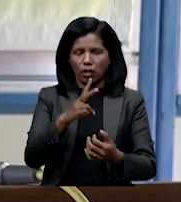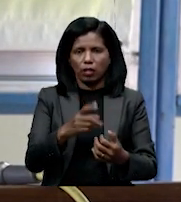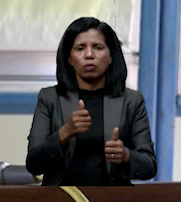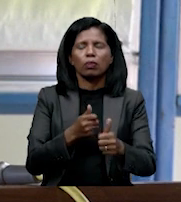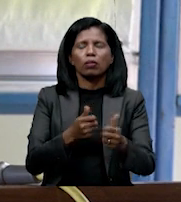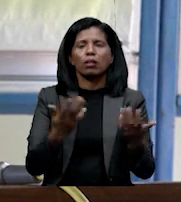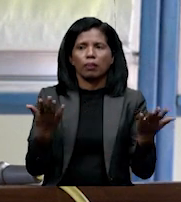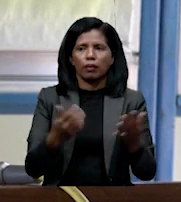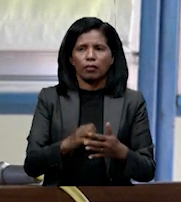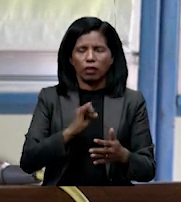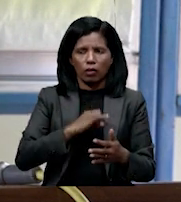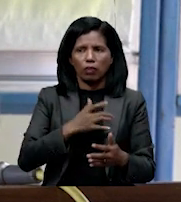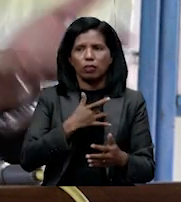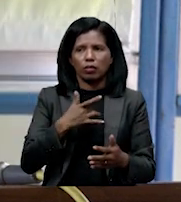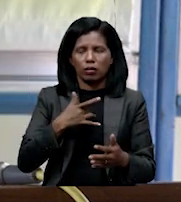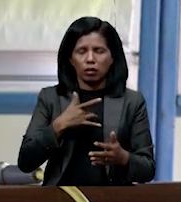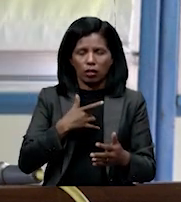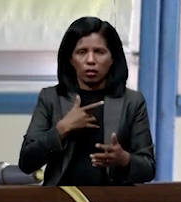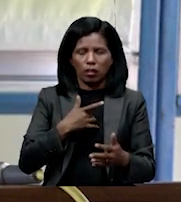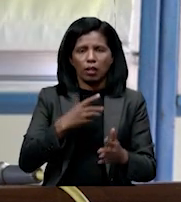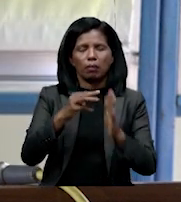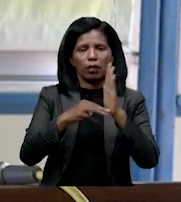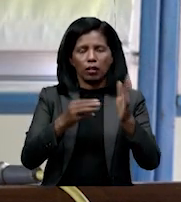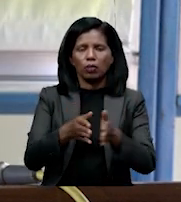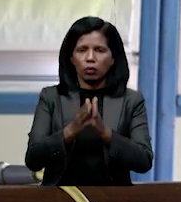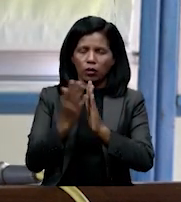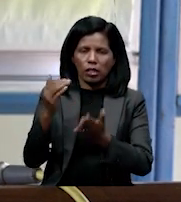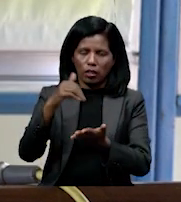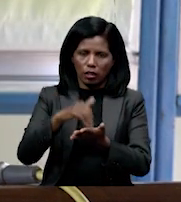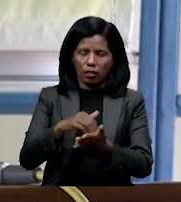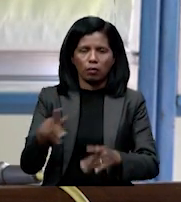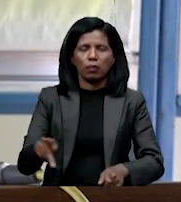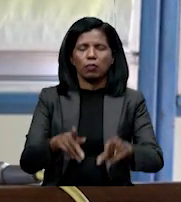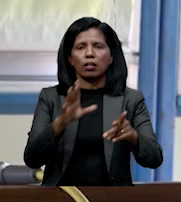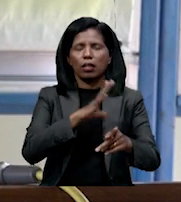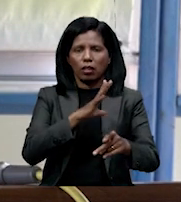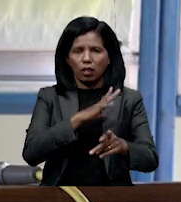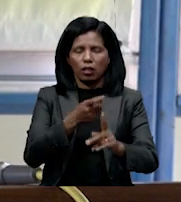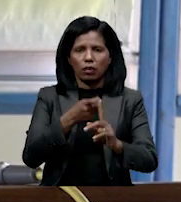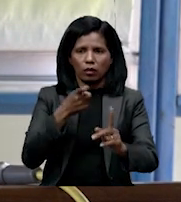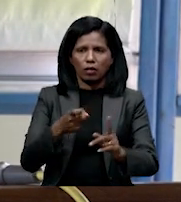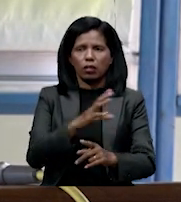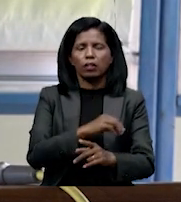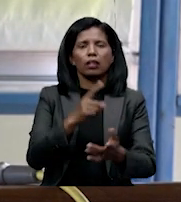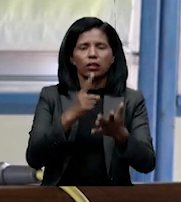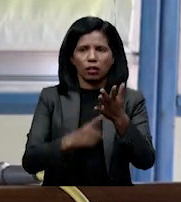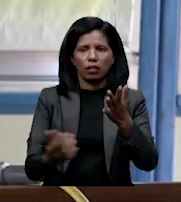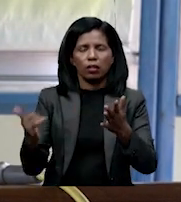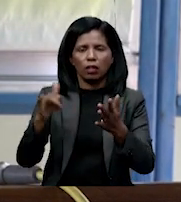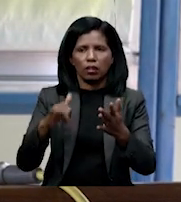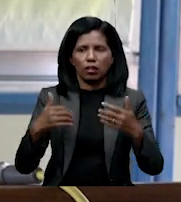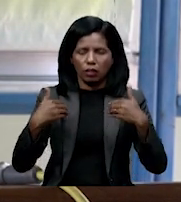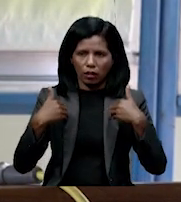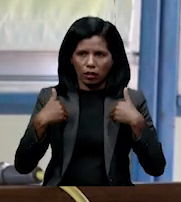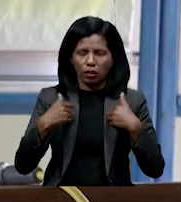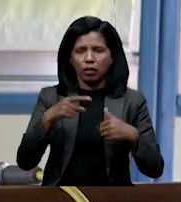mas há o sinto papel meio de ninguém a tu follow-up, caso ser nebe que público em ela, ou se comando a tu pronúncia, que tem motivo sair da maca acontece, e